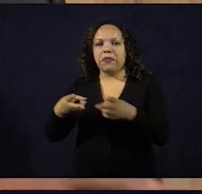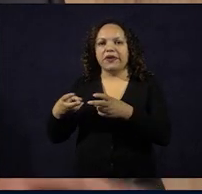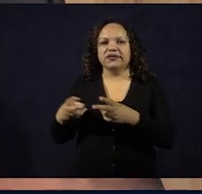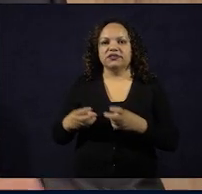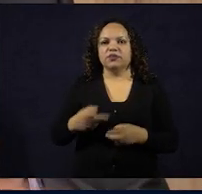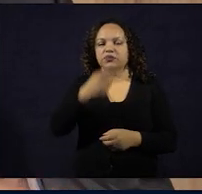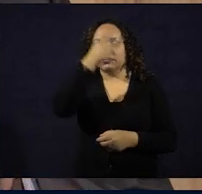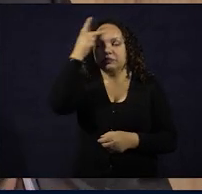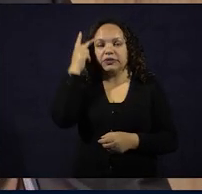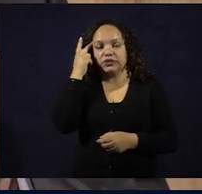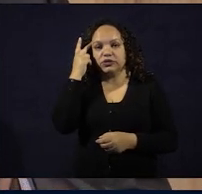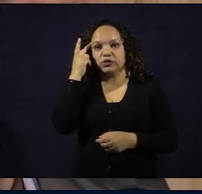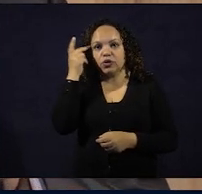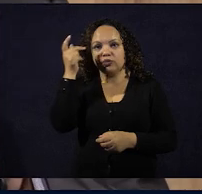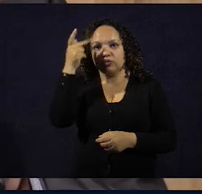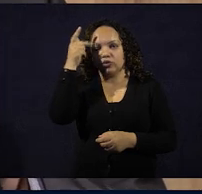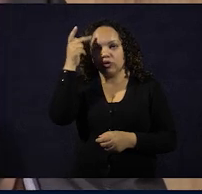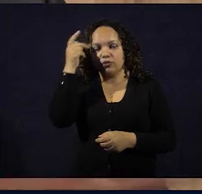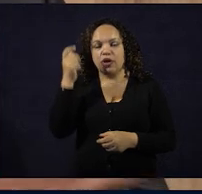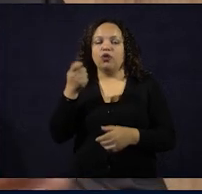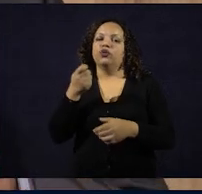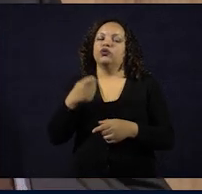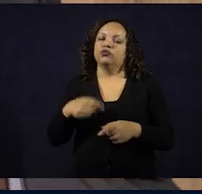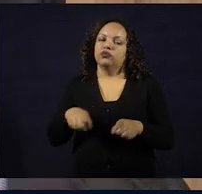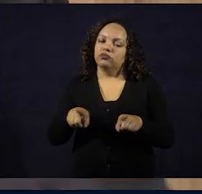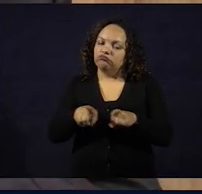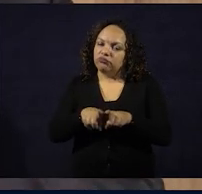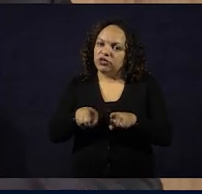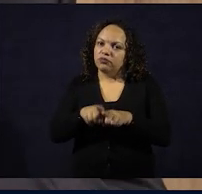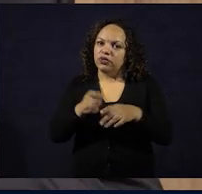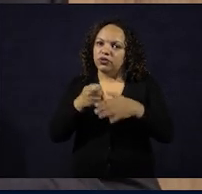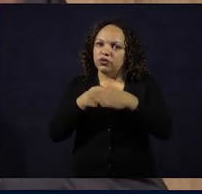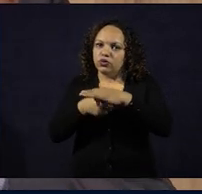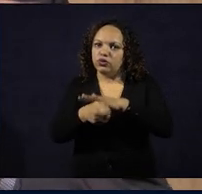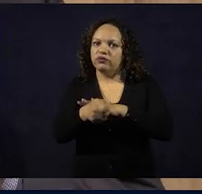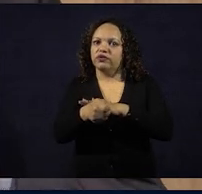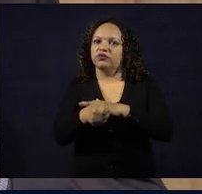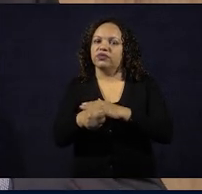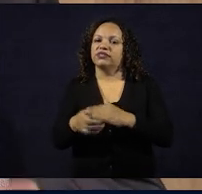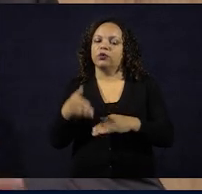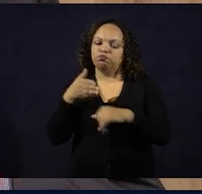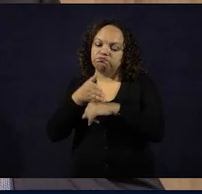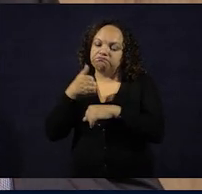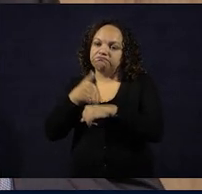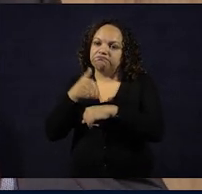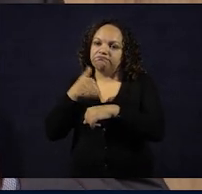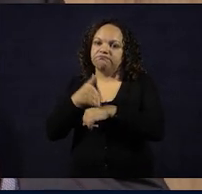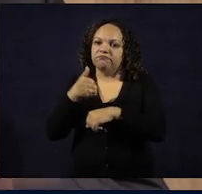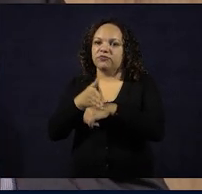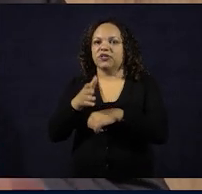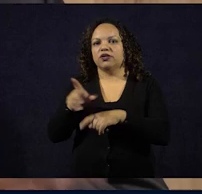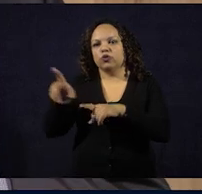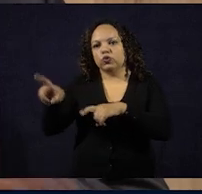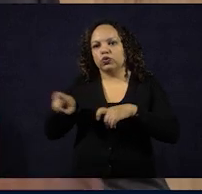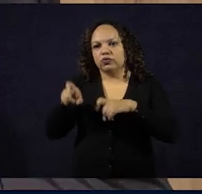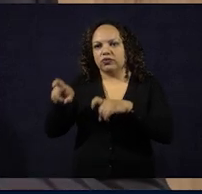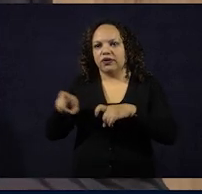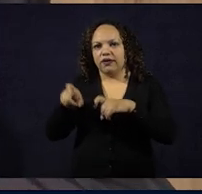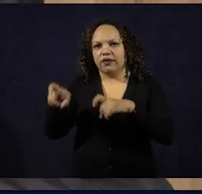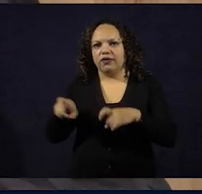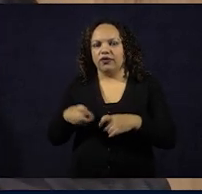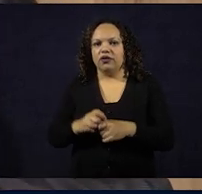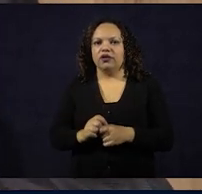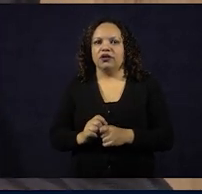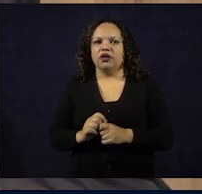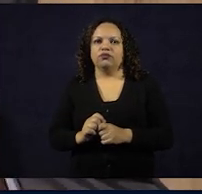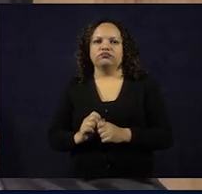pessoa física do investidor também mas de todos de estar em participando do agronegócio e participando desse